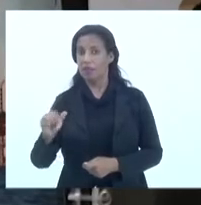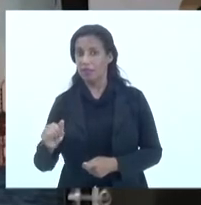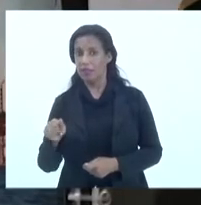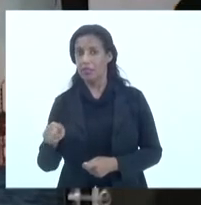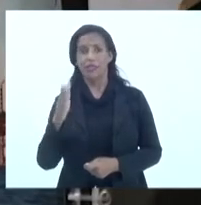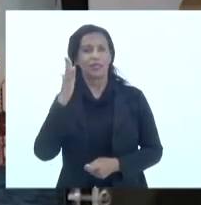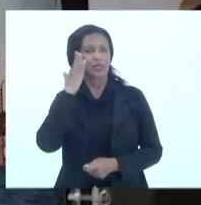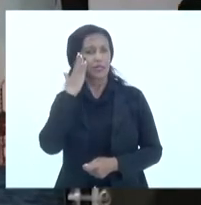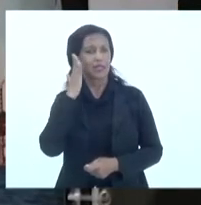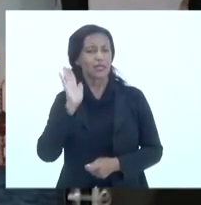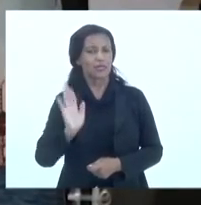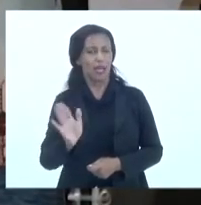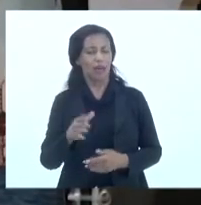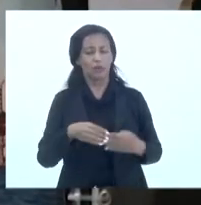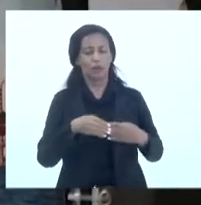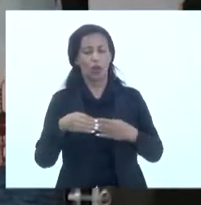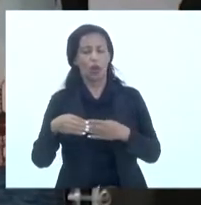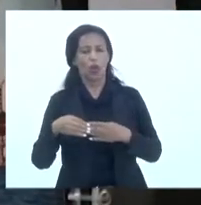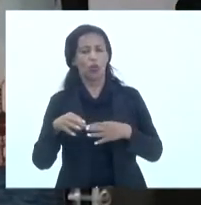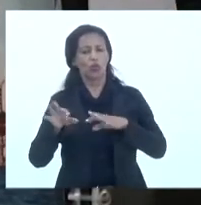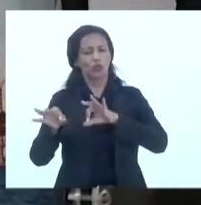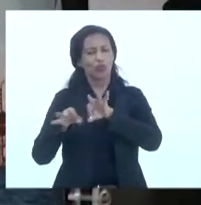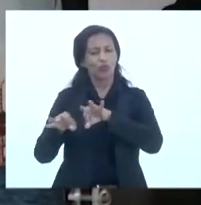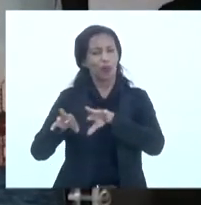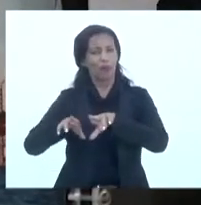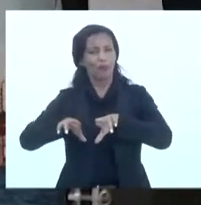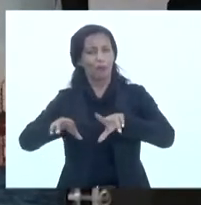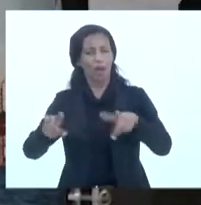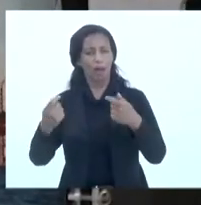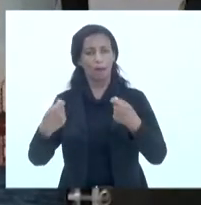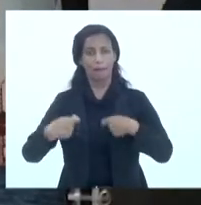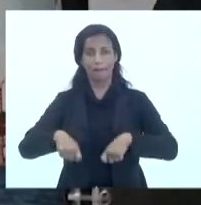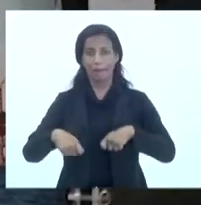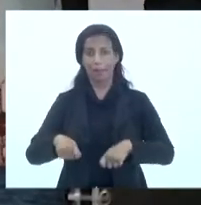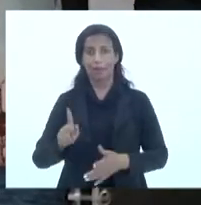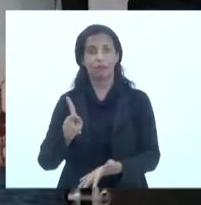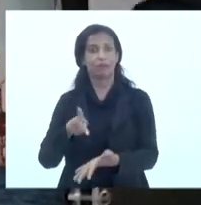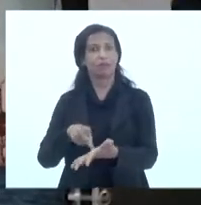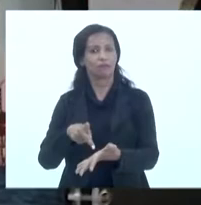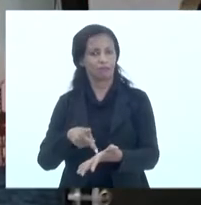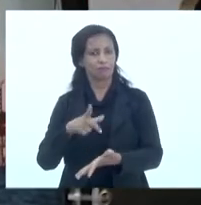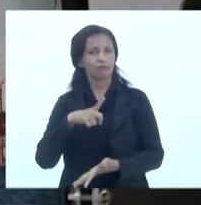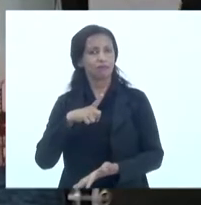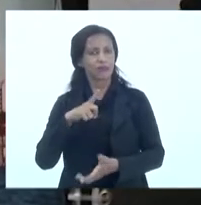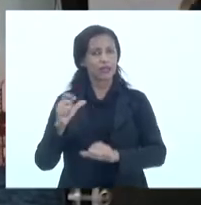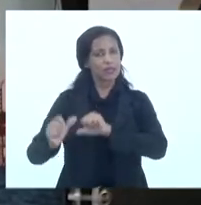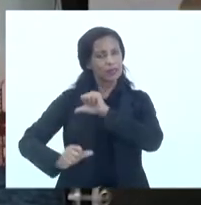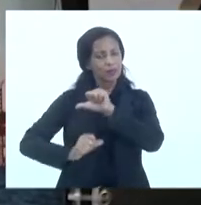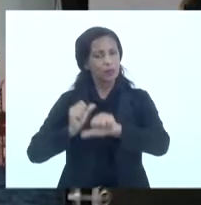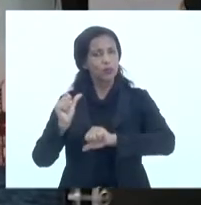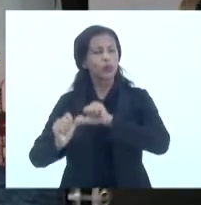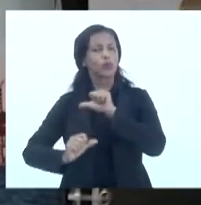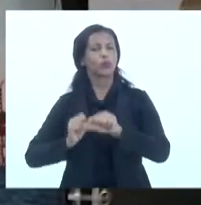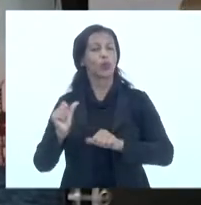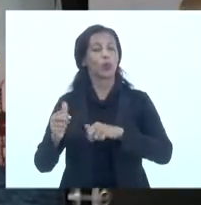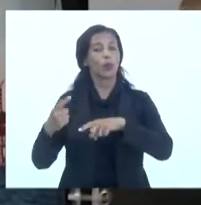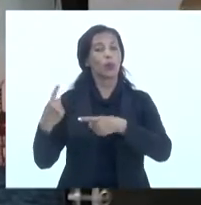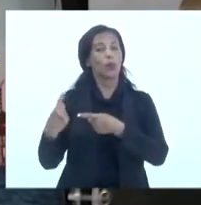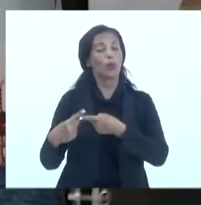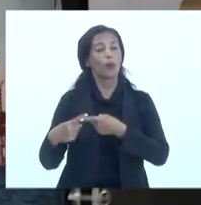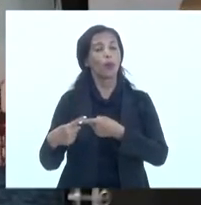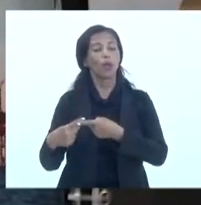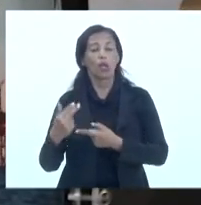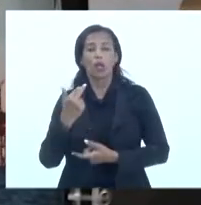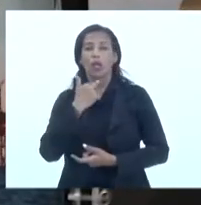que isso já está sendo conduzido de outra forma. Precisa, de fato, fazer essa mudança, porque a gente